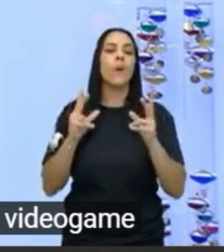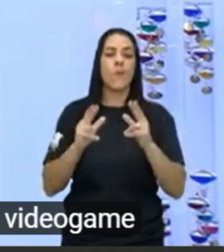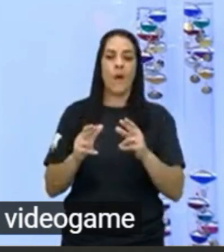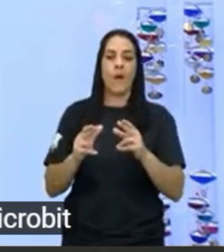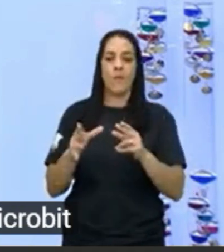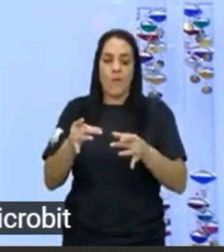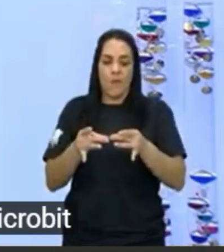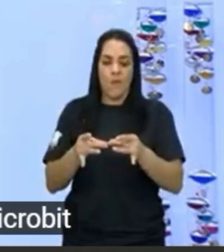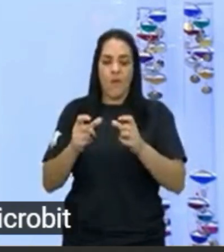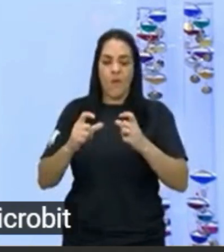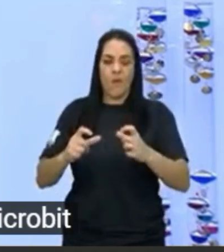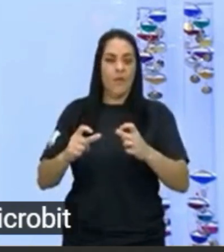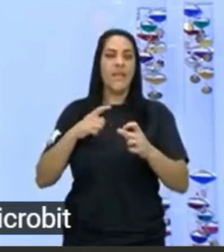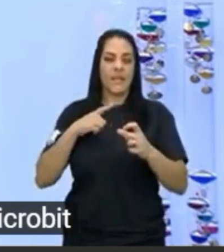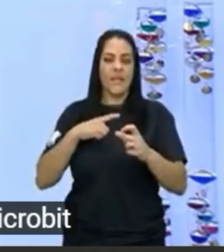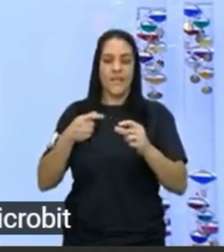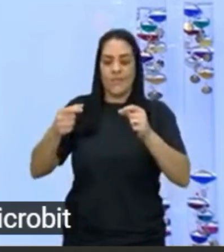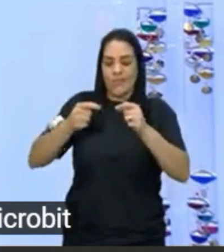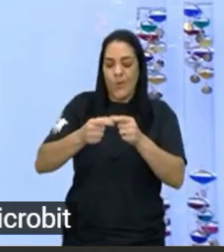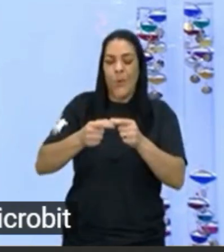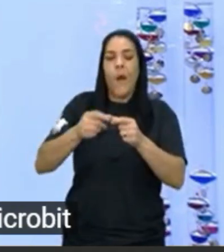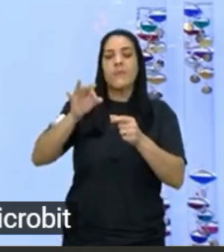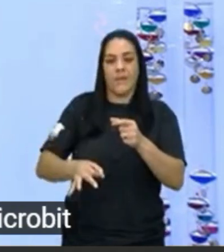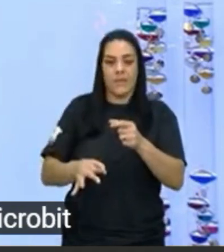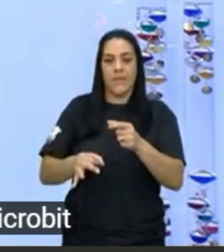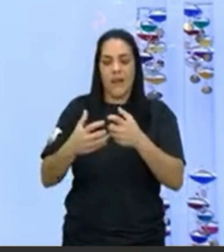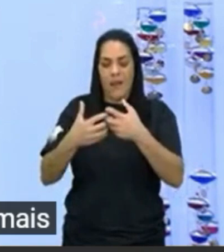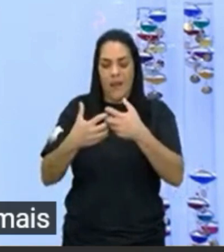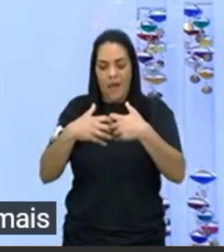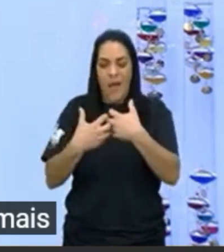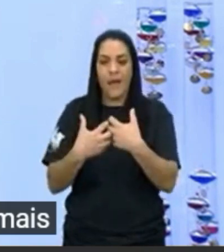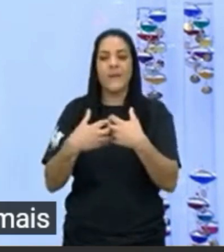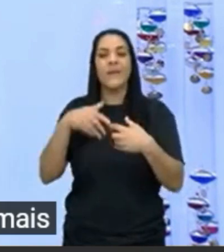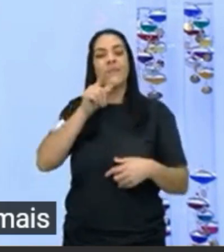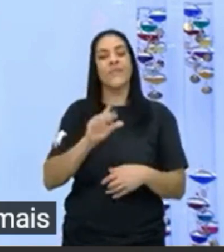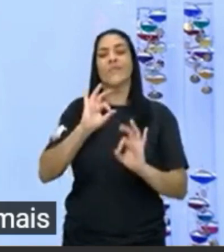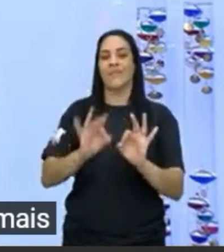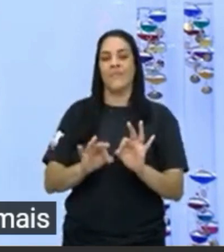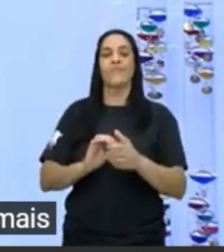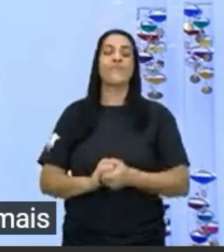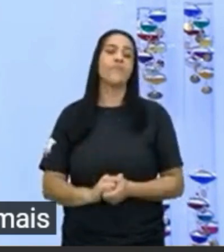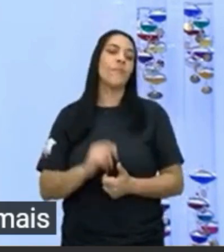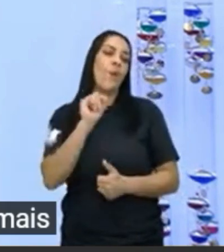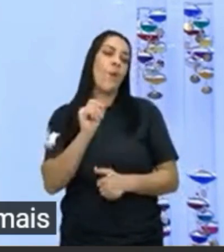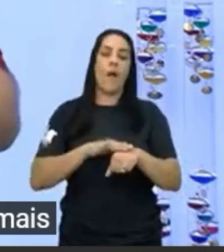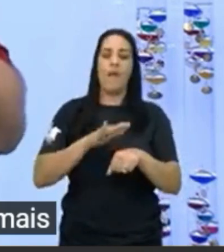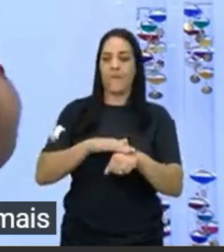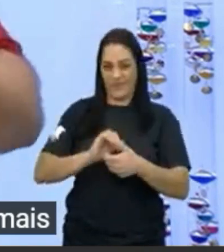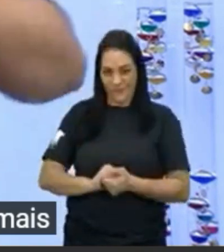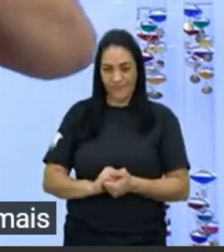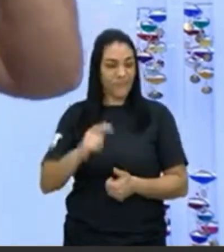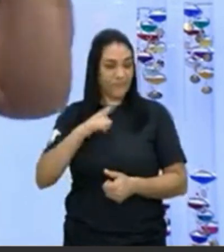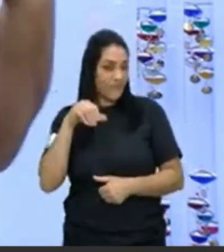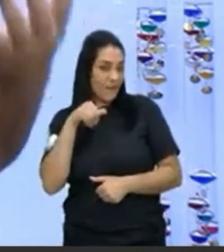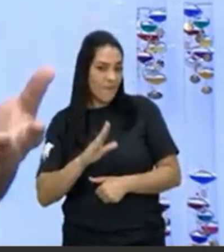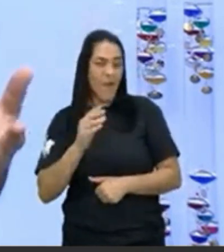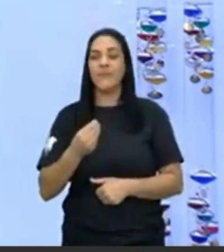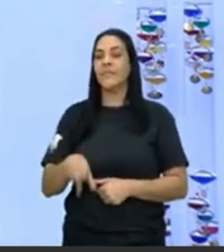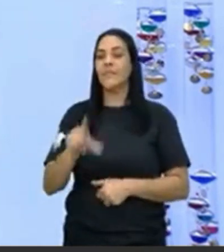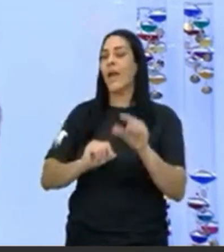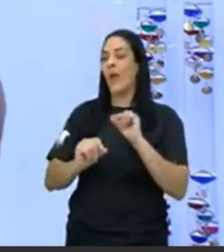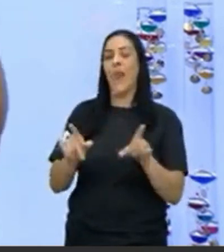se fosse uma fita de videogame antigo, sabe? Ela se encaixa certinho ali na Shield. O microbit se encaixa ali bem bonitinho. E o que ele faz? Ele dá